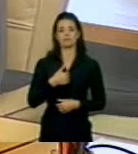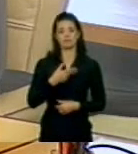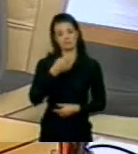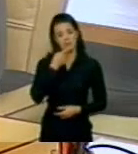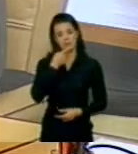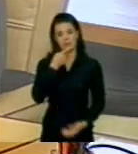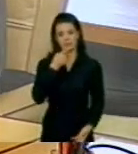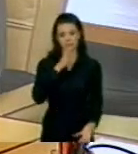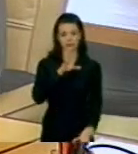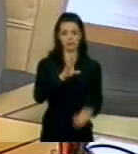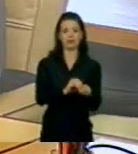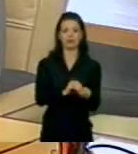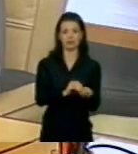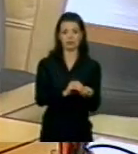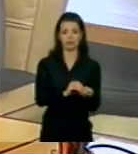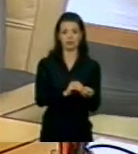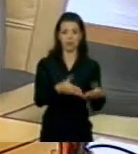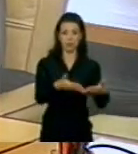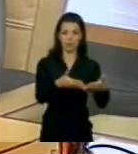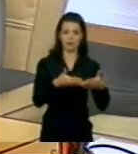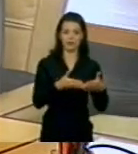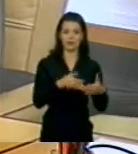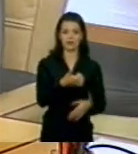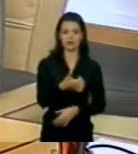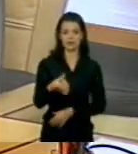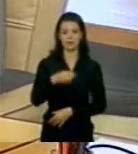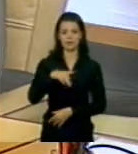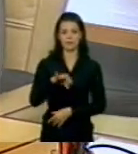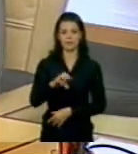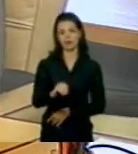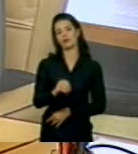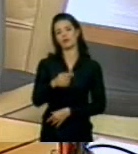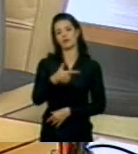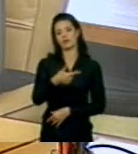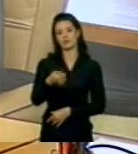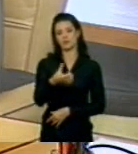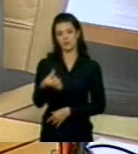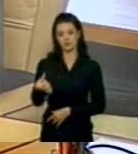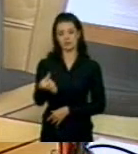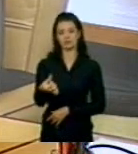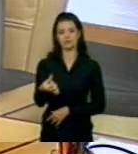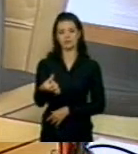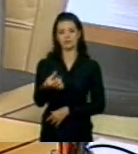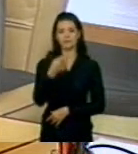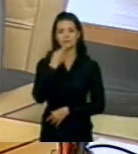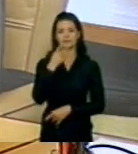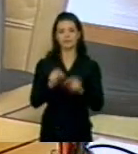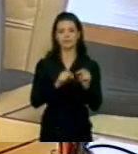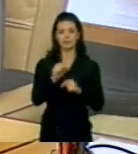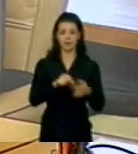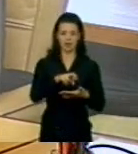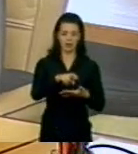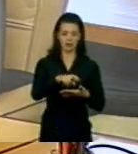nessa ação que foi protocolada em 16 de maio de 2016, afirmo que a atual